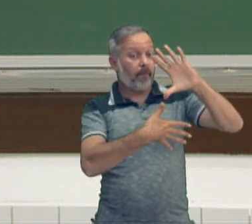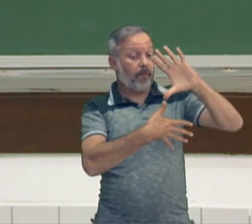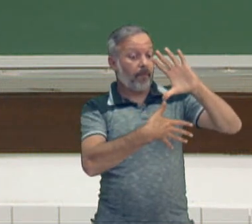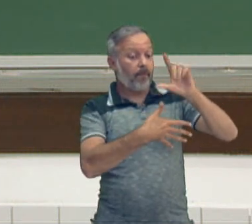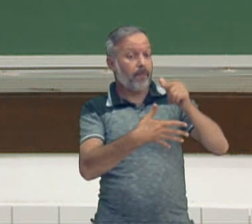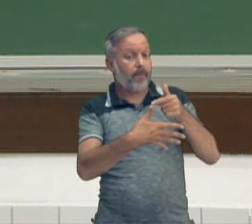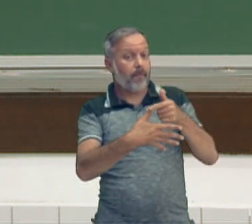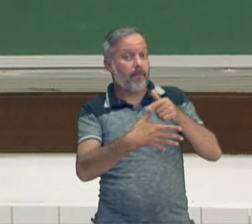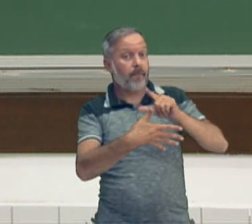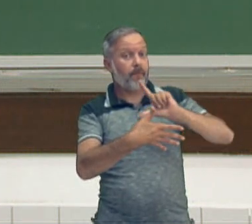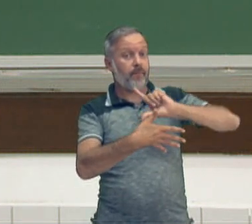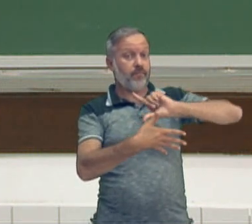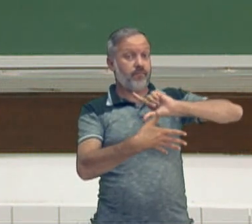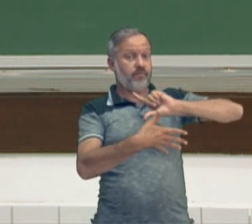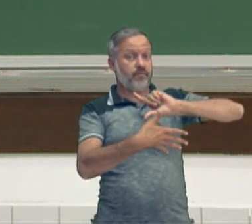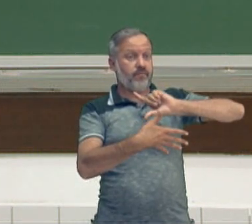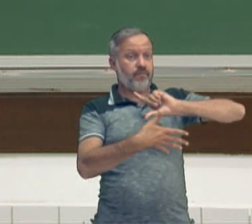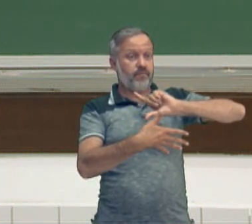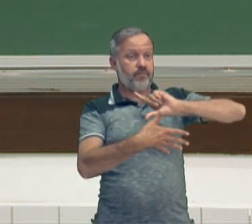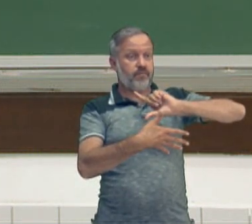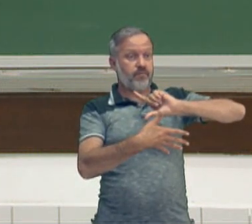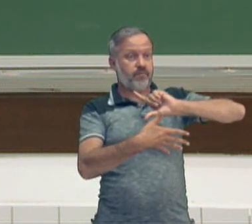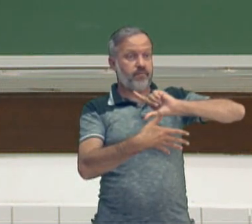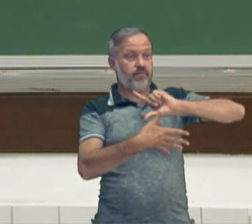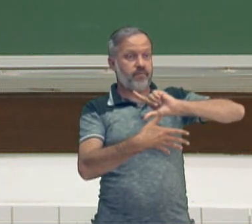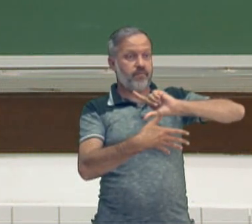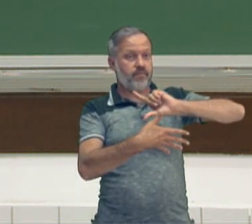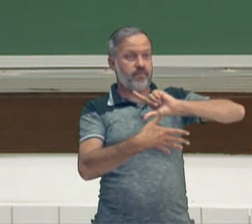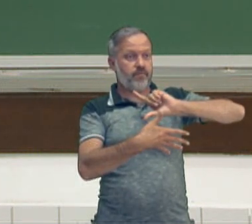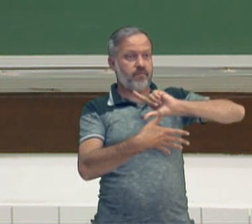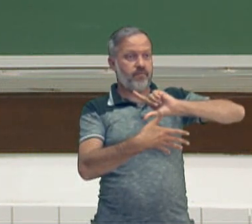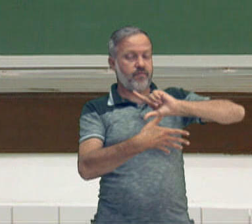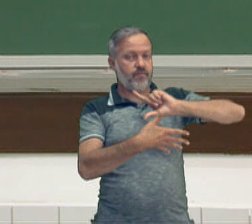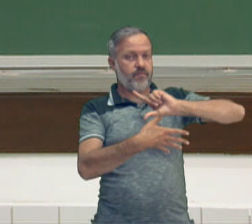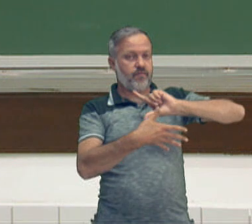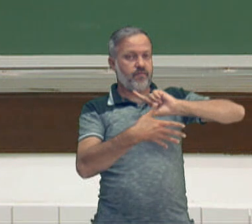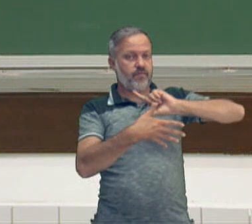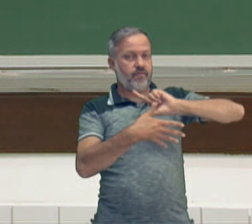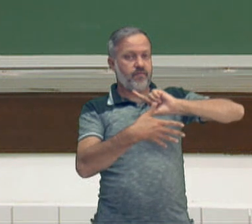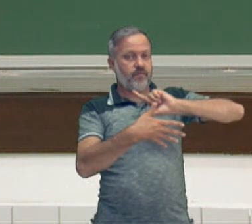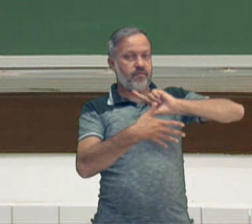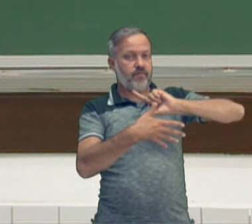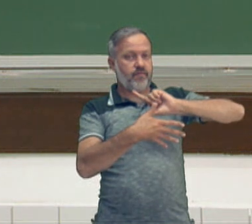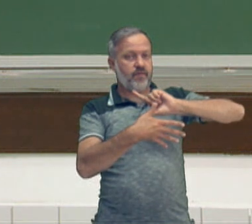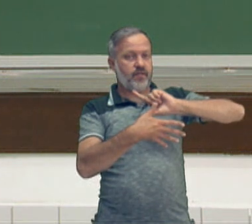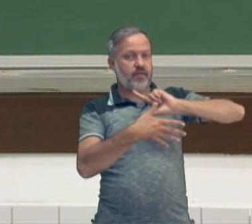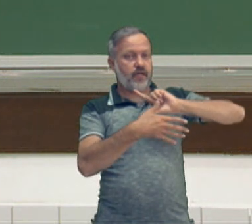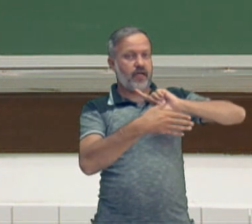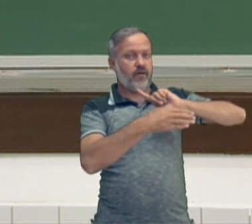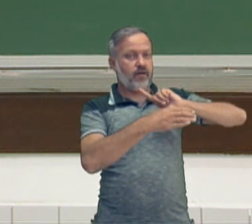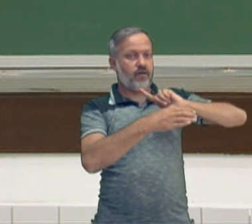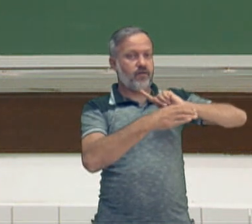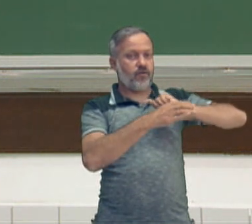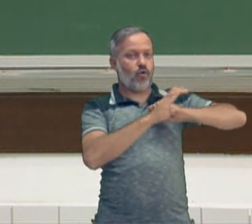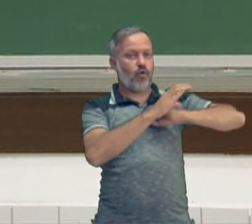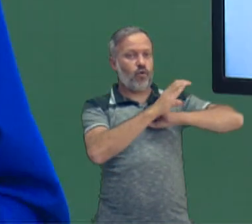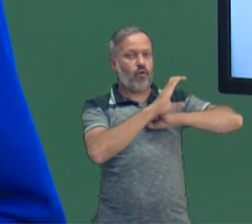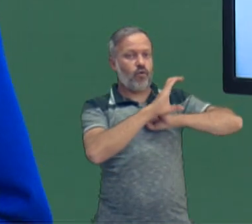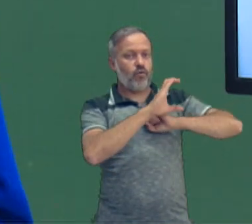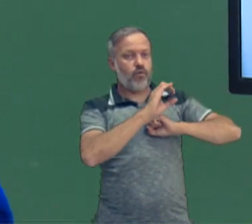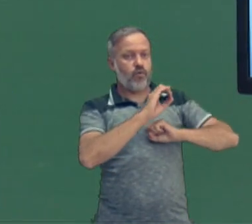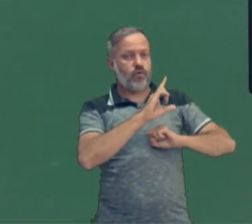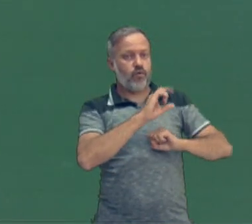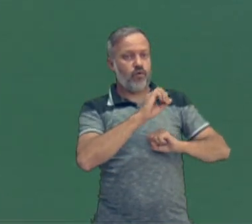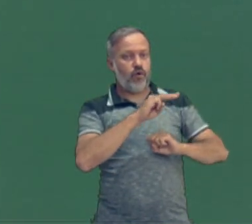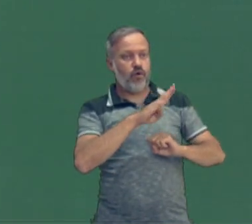pré-colombiana? Aquela antes da chegada de Cristóvão Colombo, ok? Considerar a colonização, de que maneira